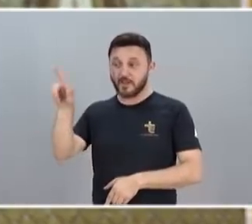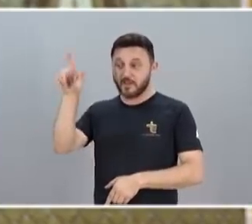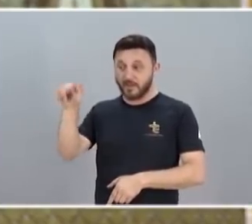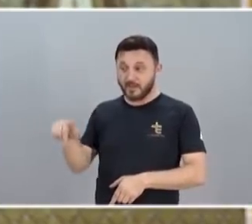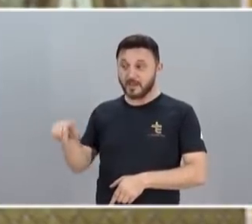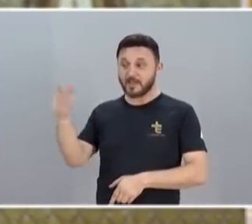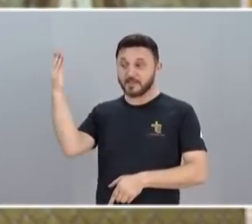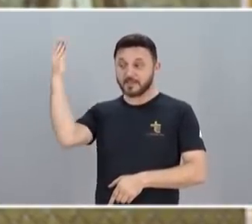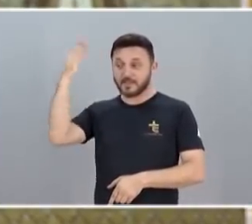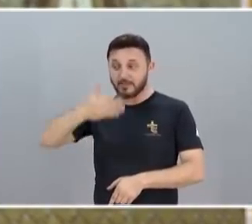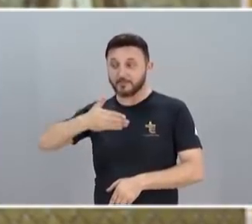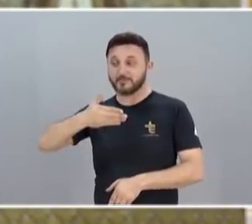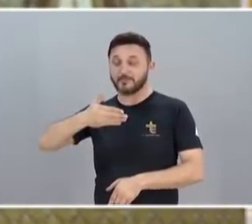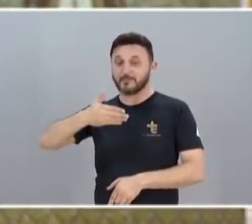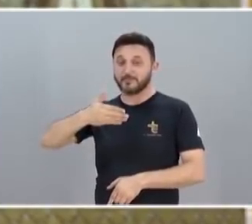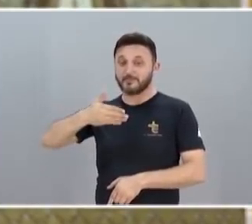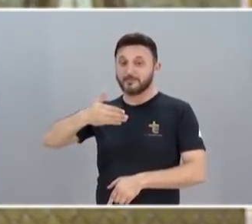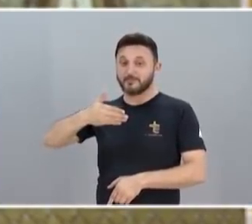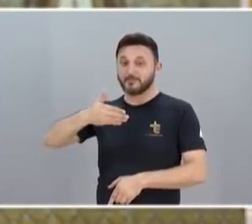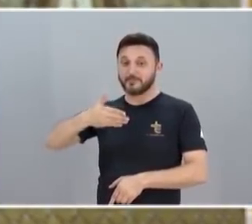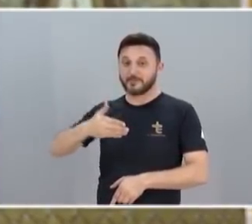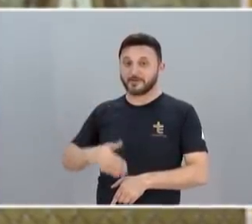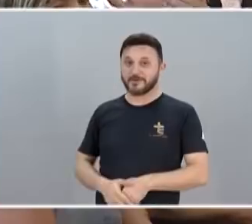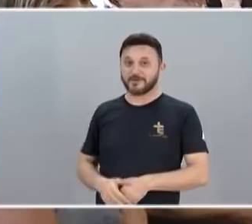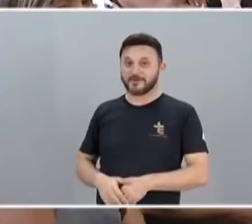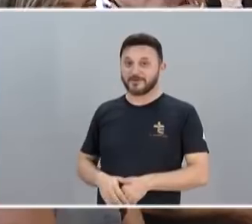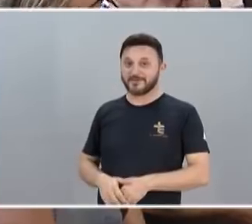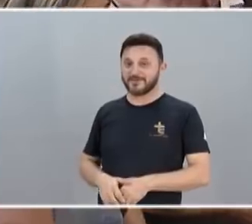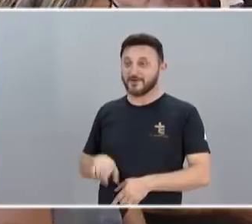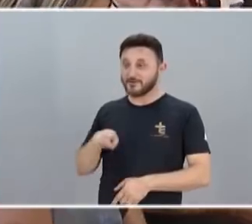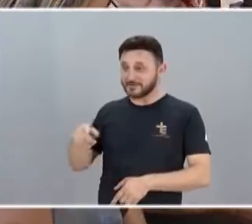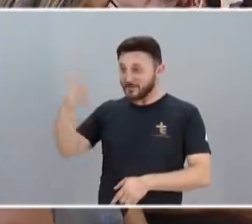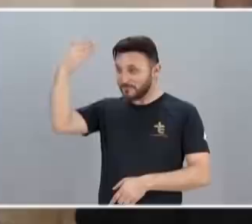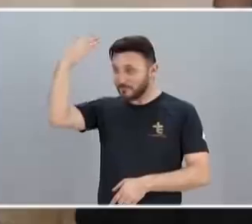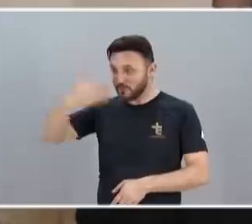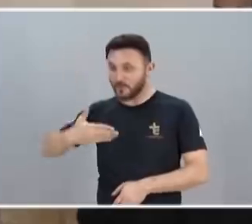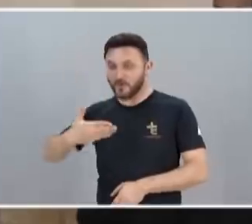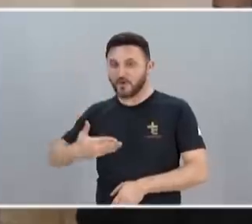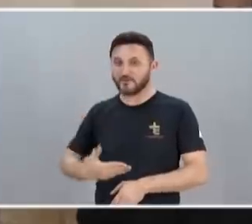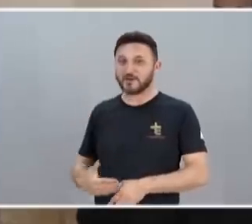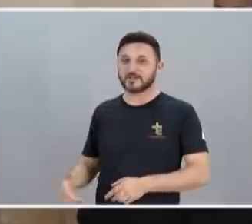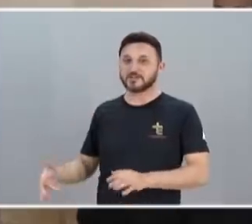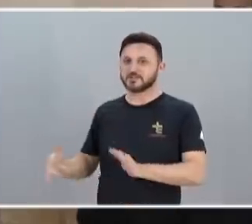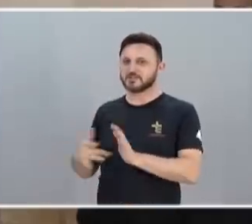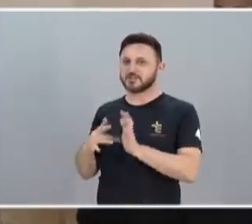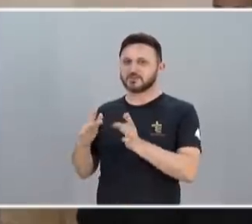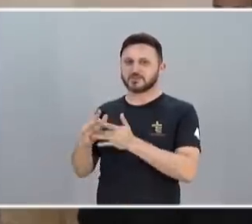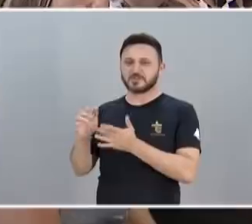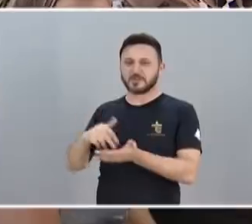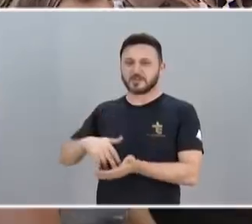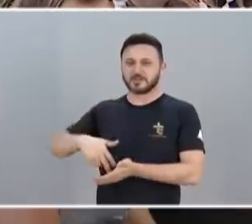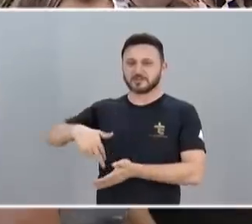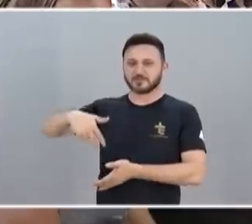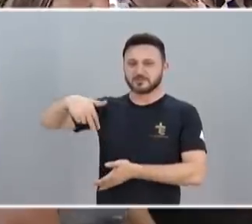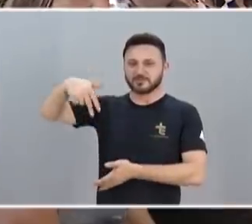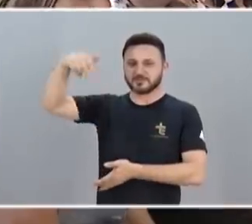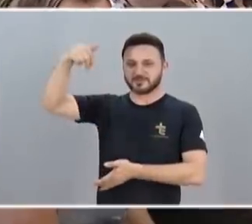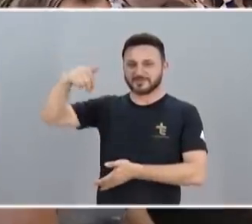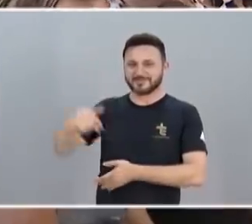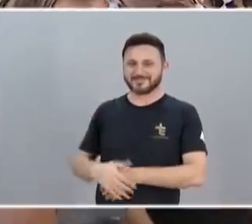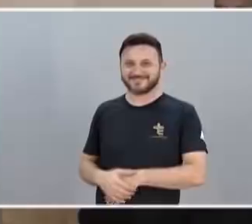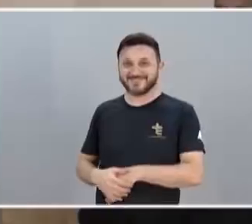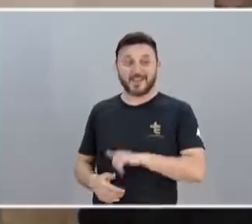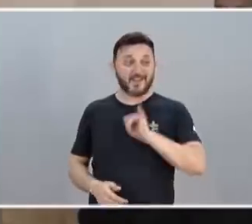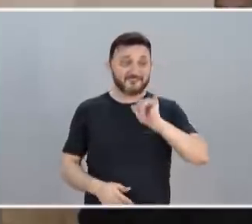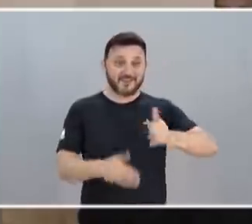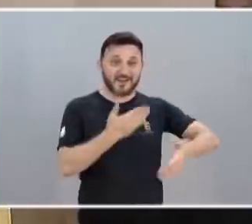será testemunha. Você será testemunha de Jesus ressuscitado. De Jesus